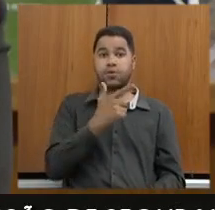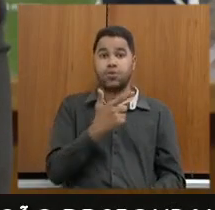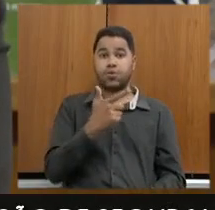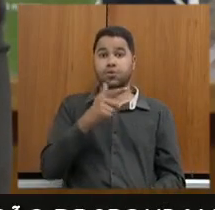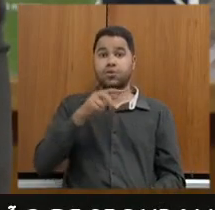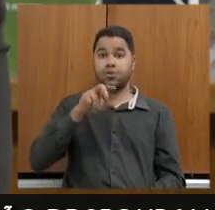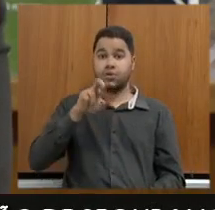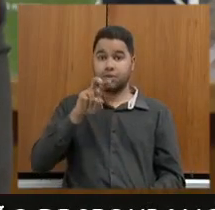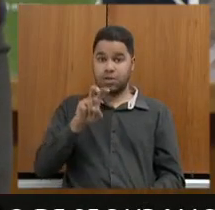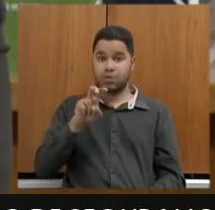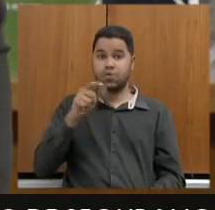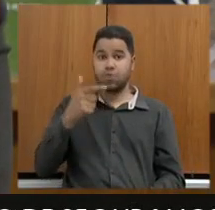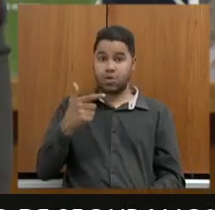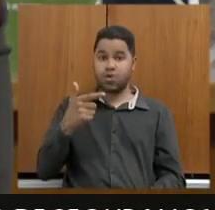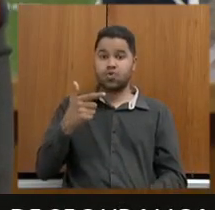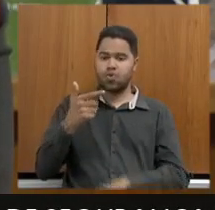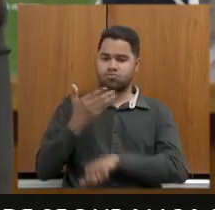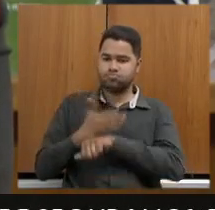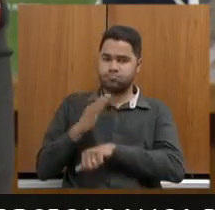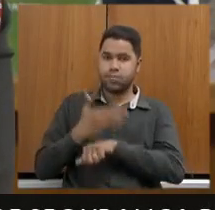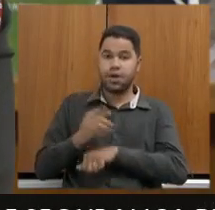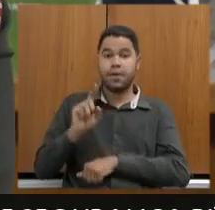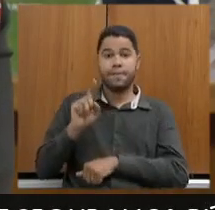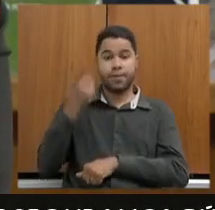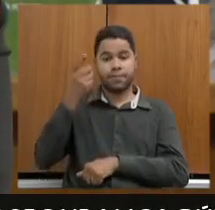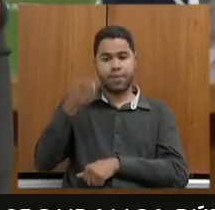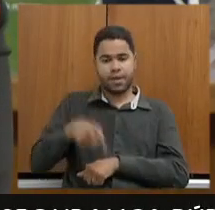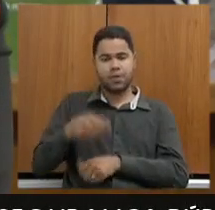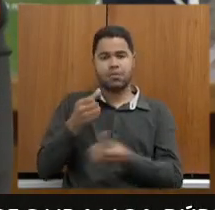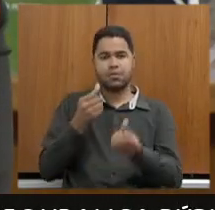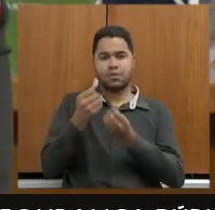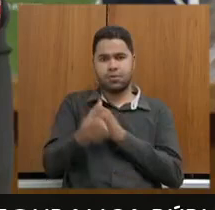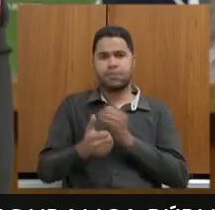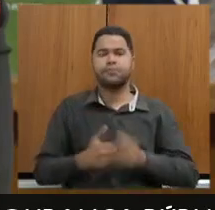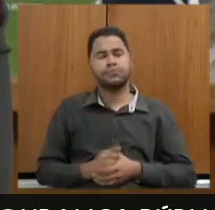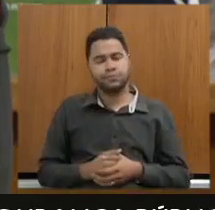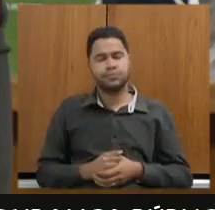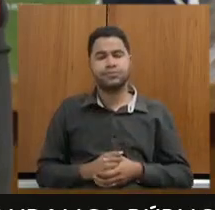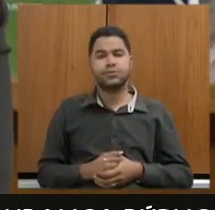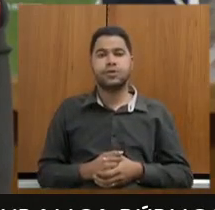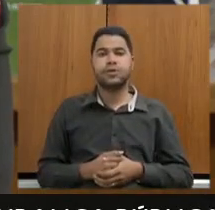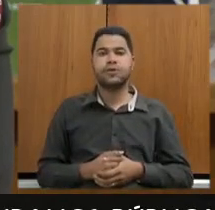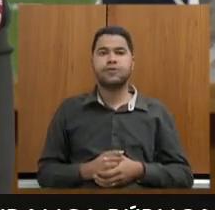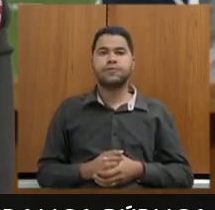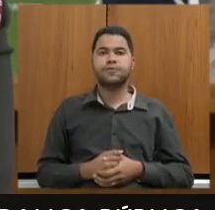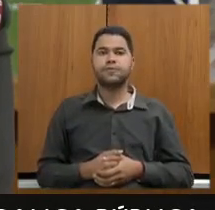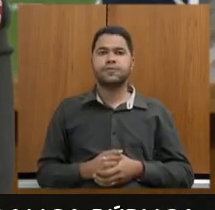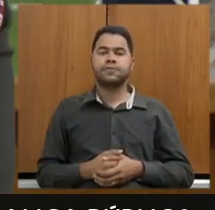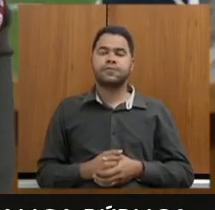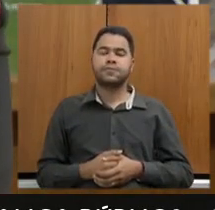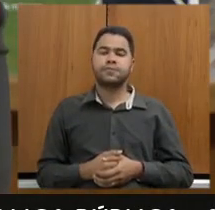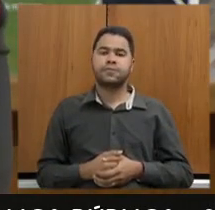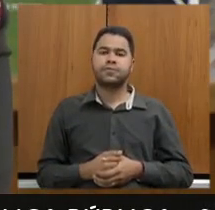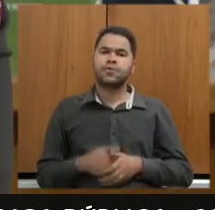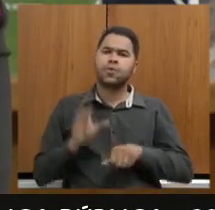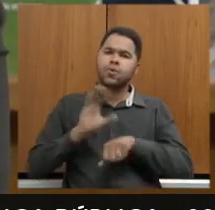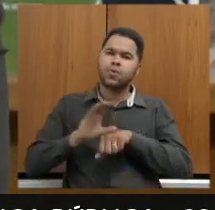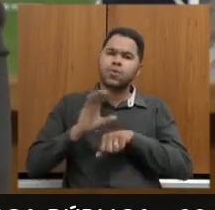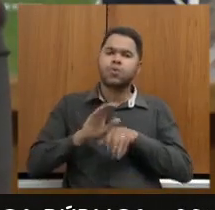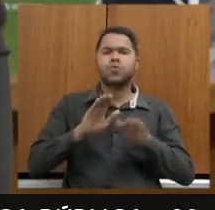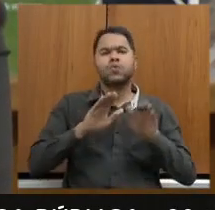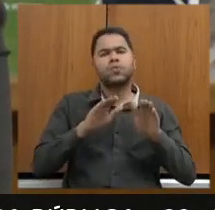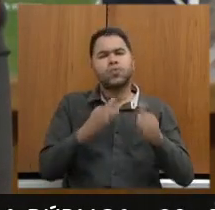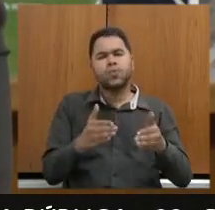2.352 militares treinados no no primeiro semestre então desde a custos